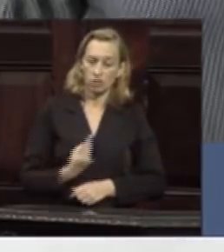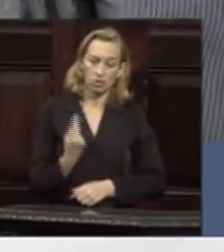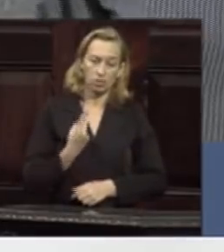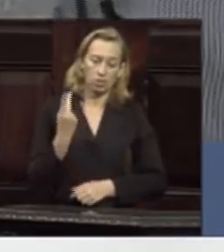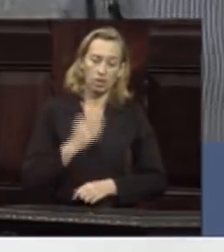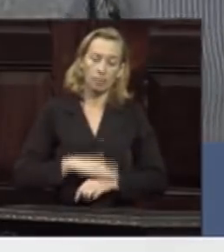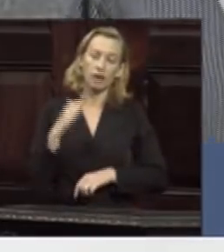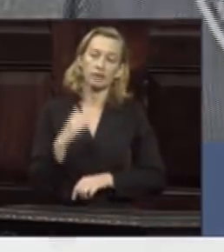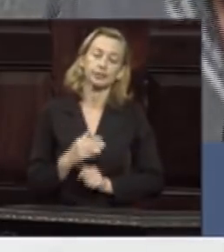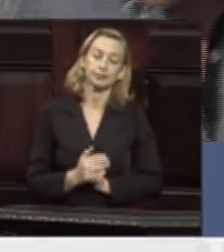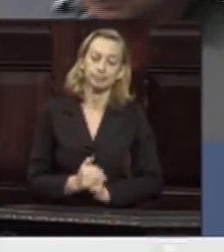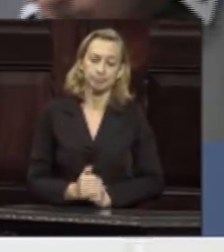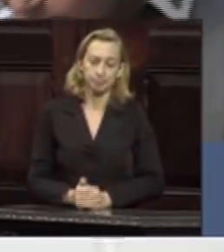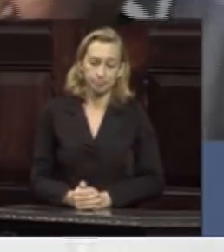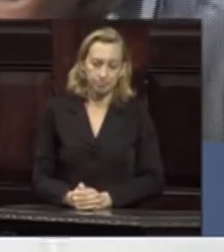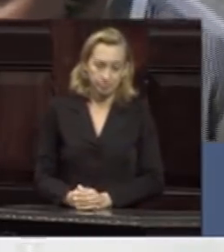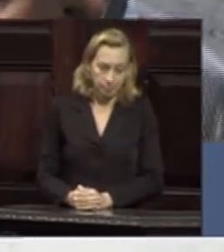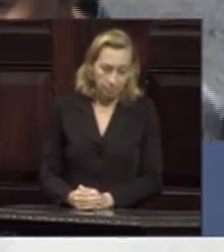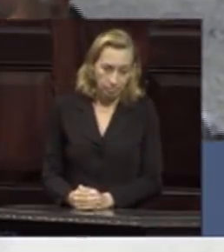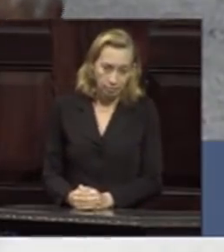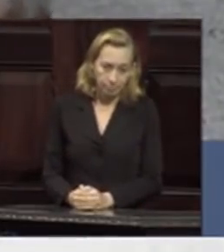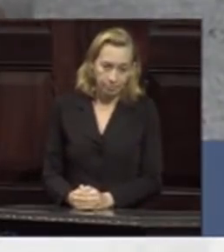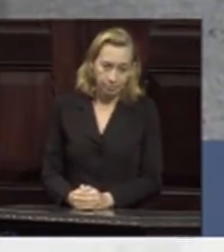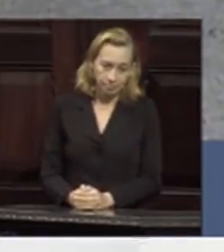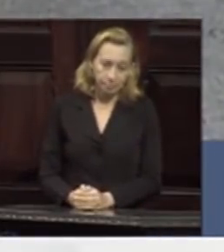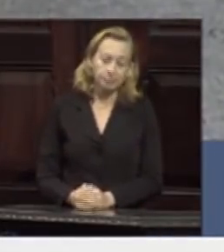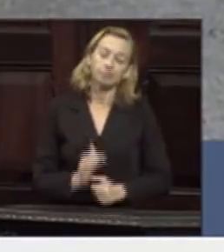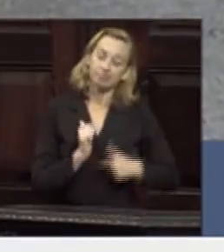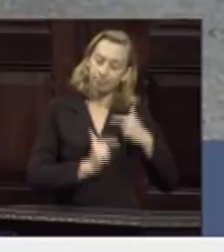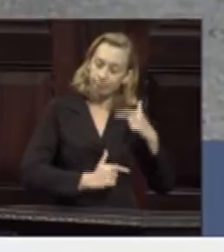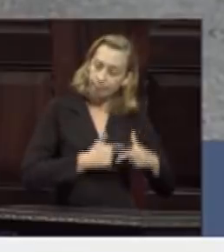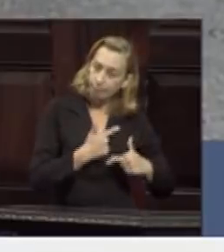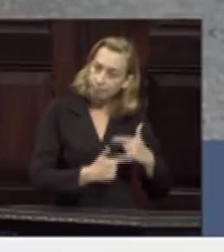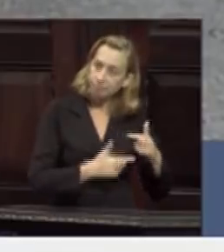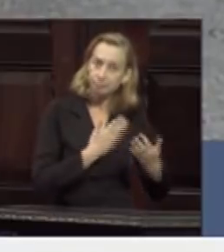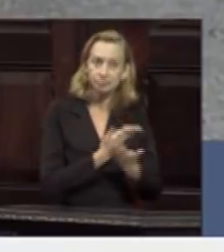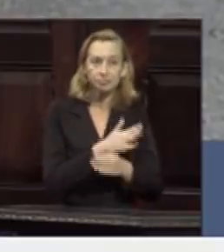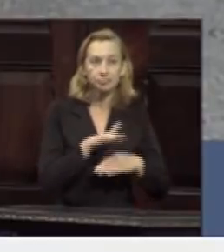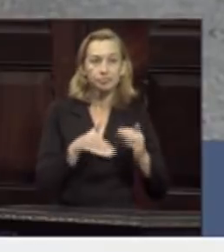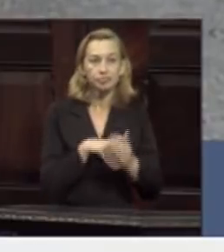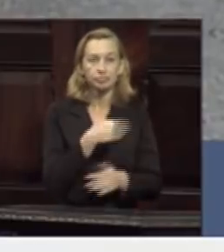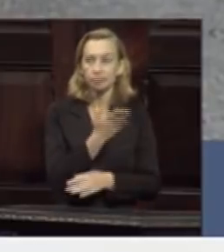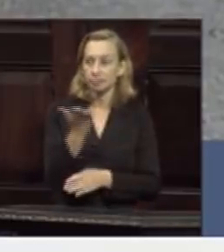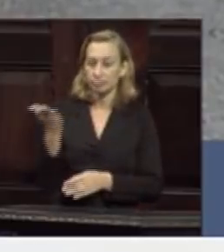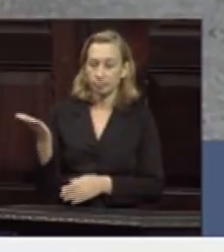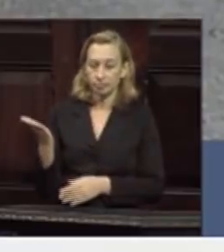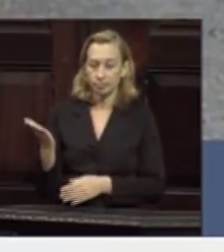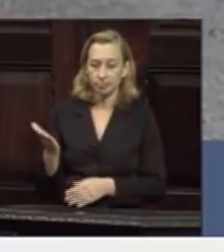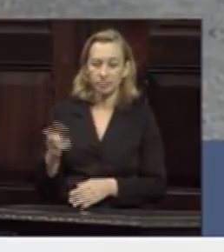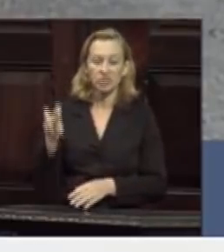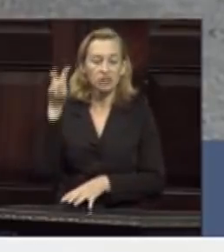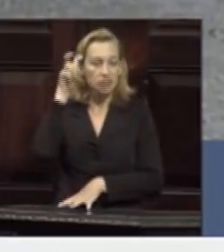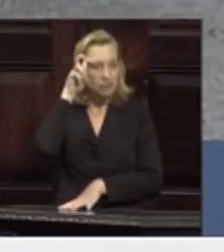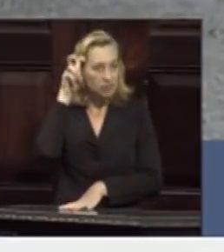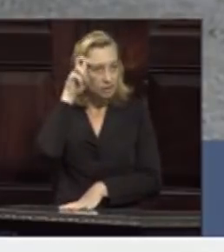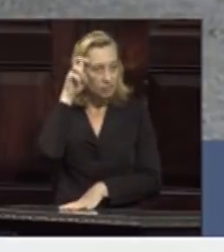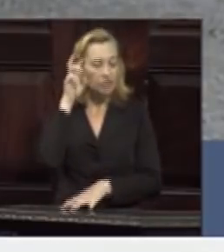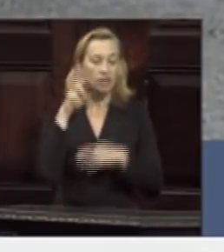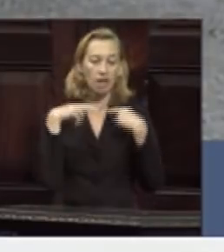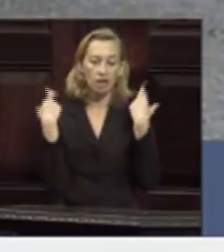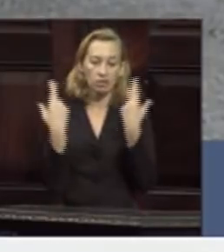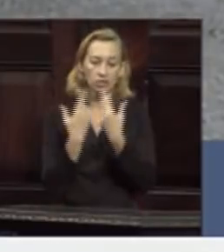nosso esforço, nós estamos chegando muito perto, pela luta de vocês, com a mediação que a Assembleia está fazendo. Quinta-feira será uma